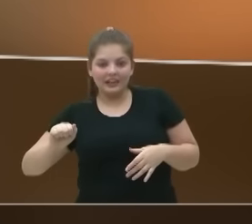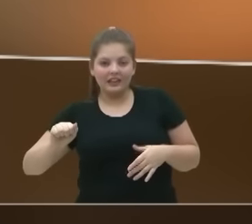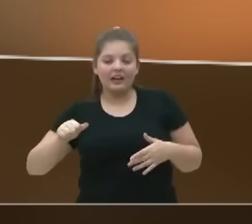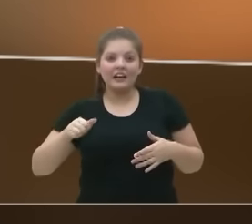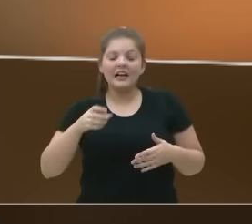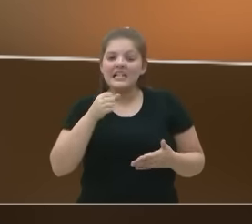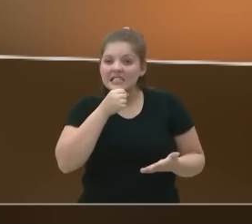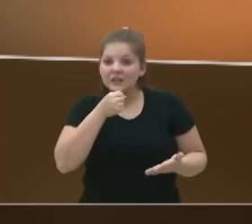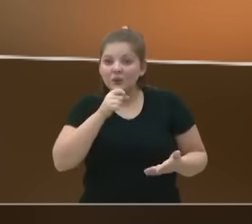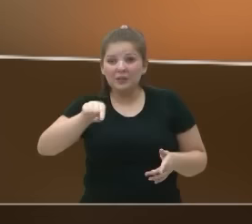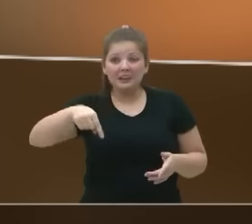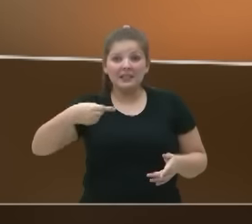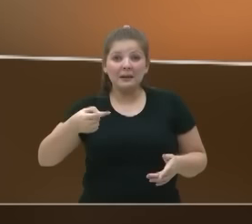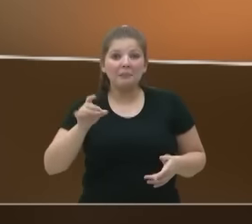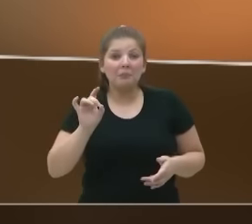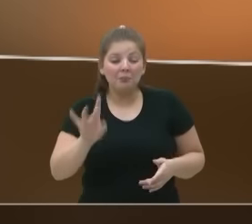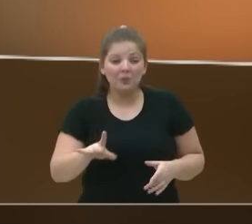Depois virou notícia.